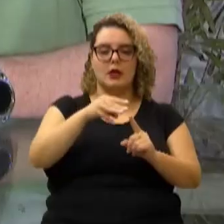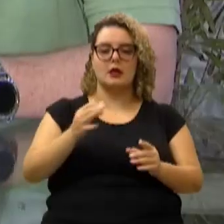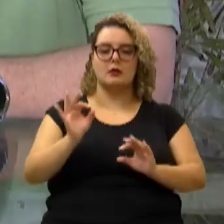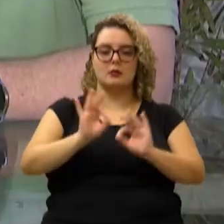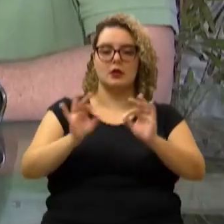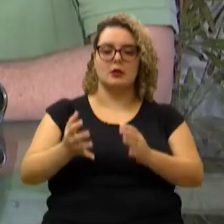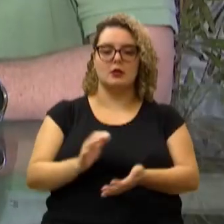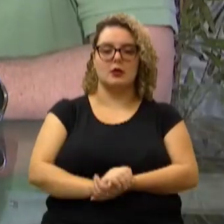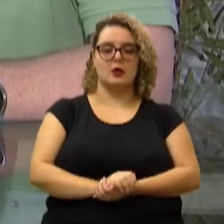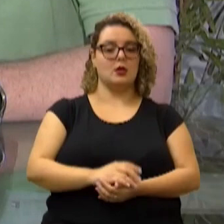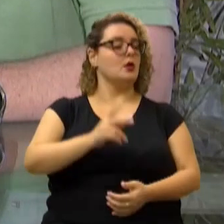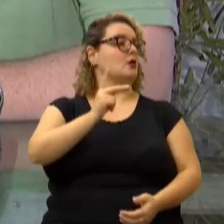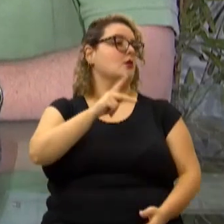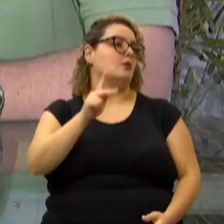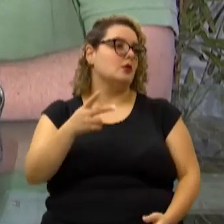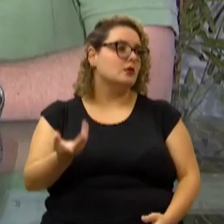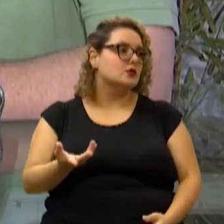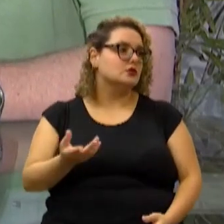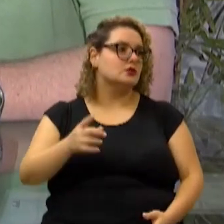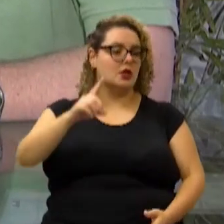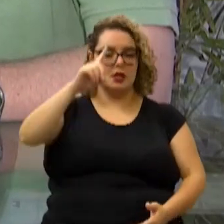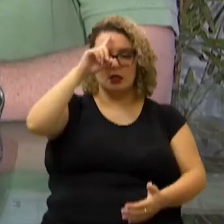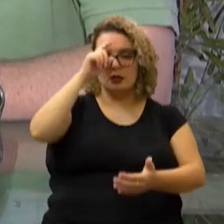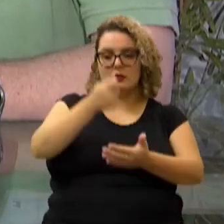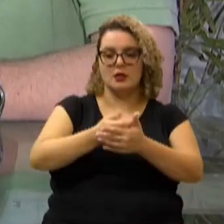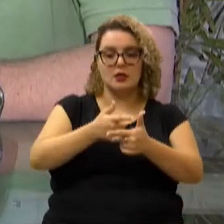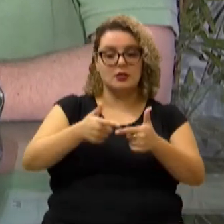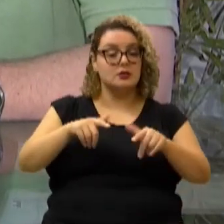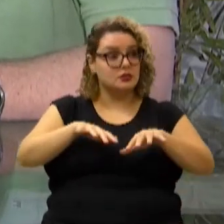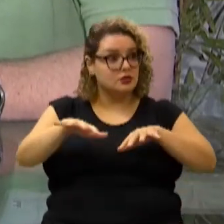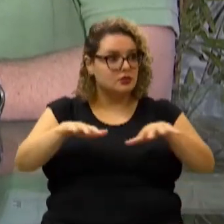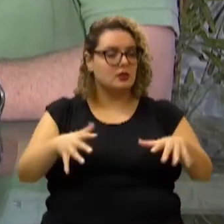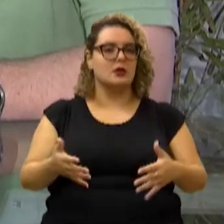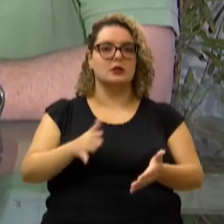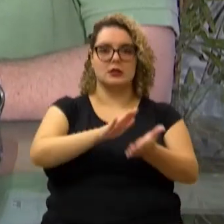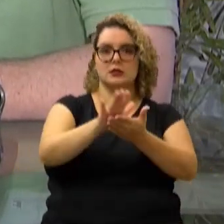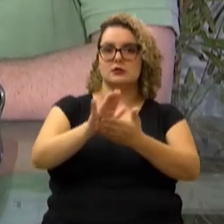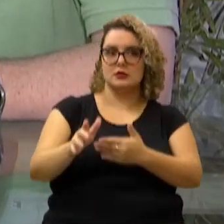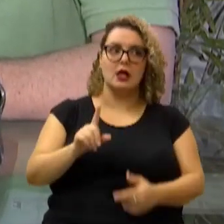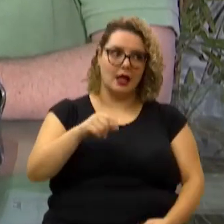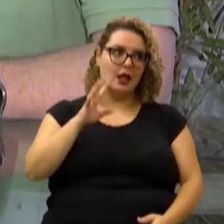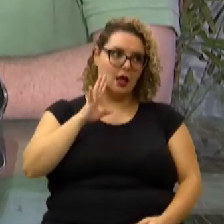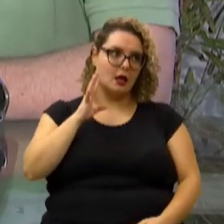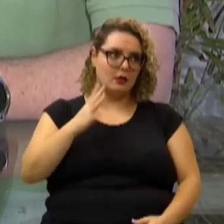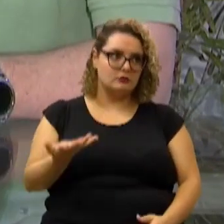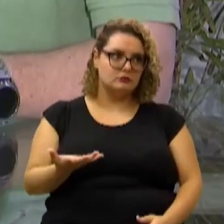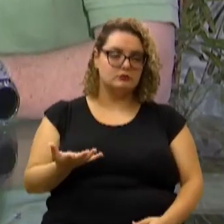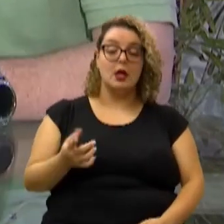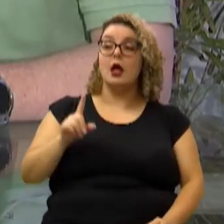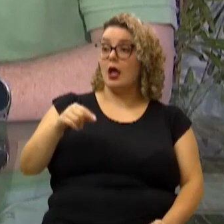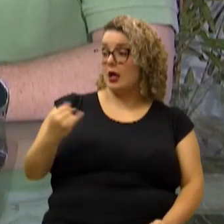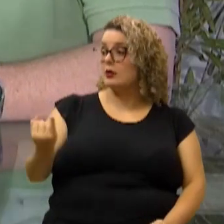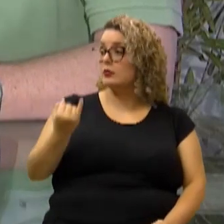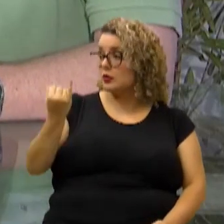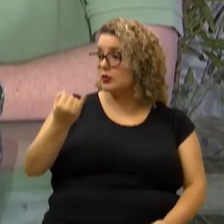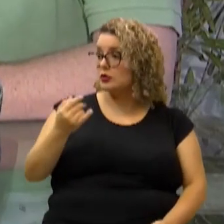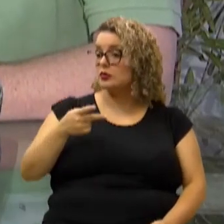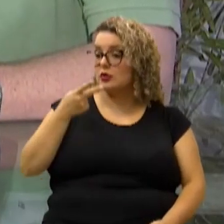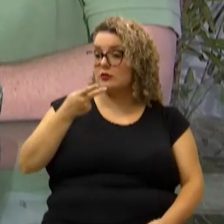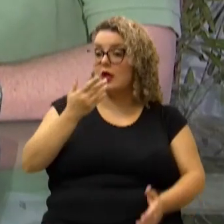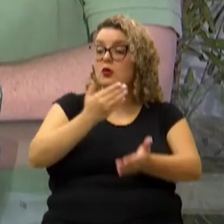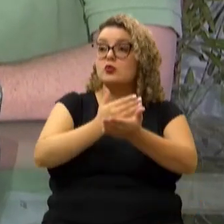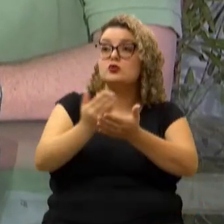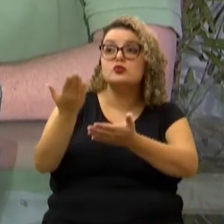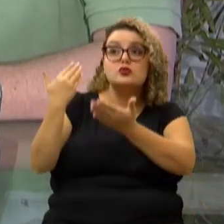-estabelecidas e o professor definir a divisão das despesas é legal também? isso é super importante a gente